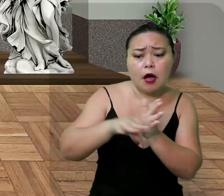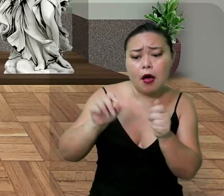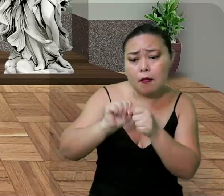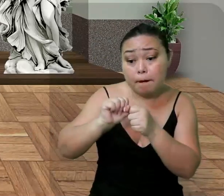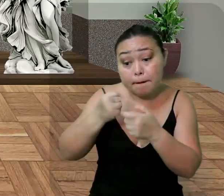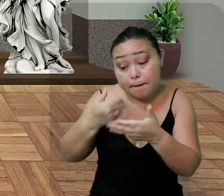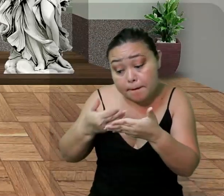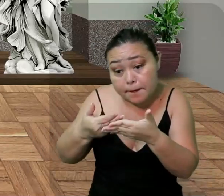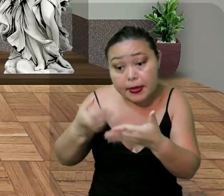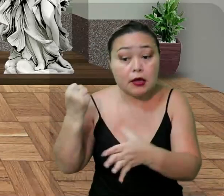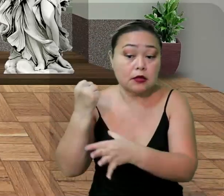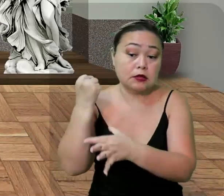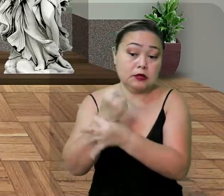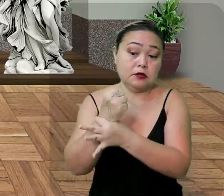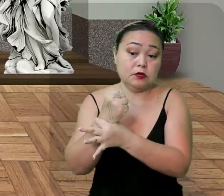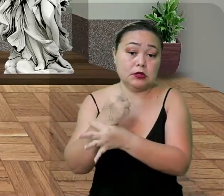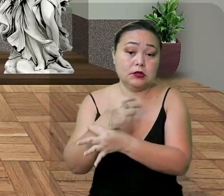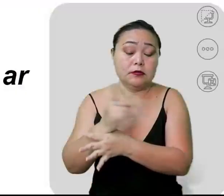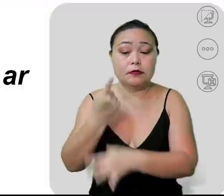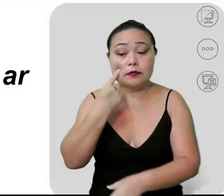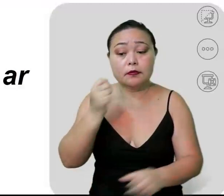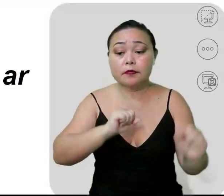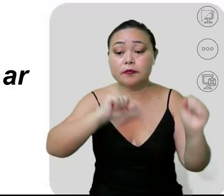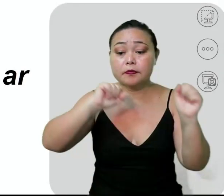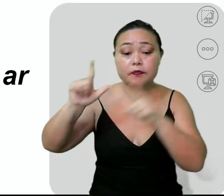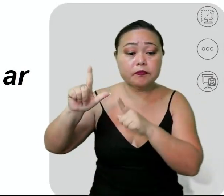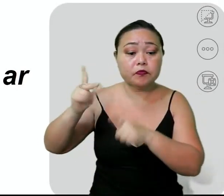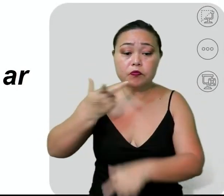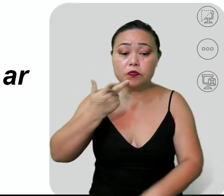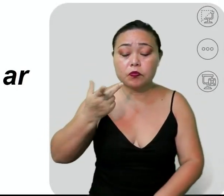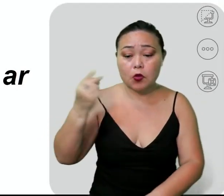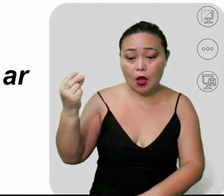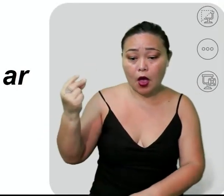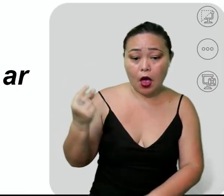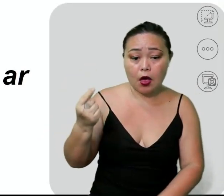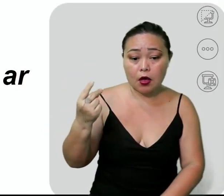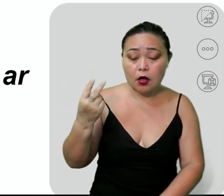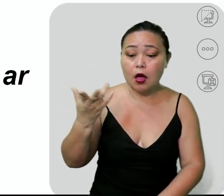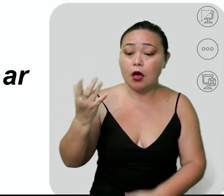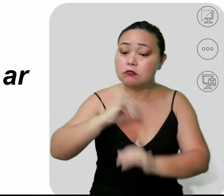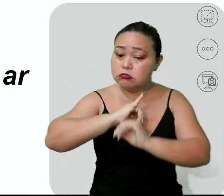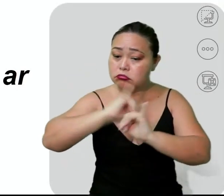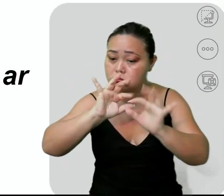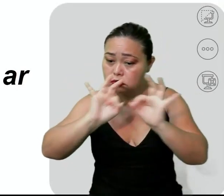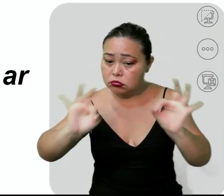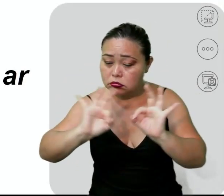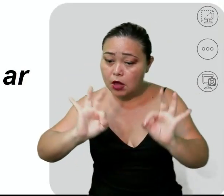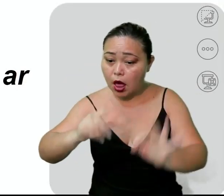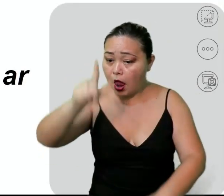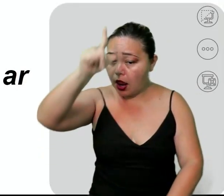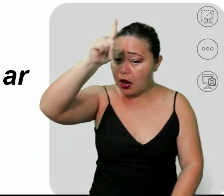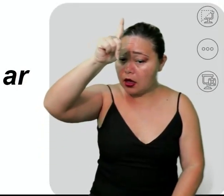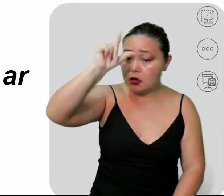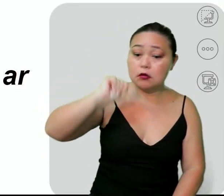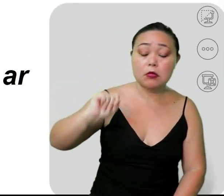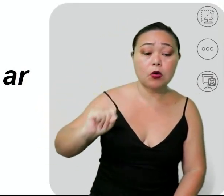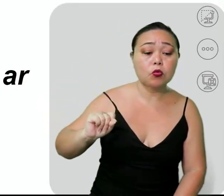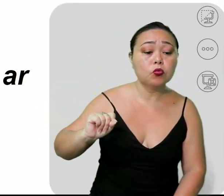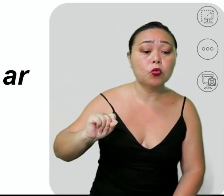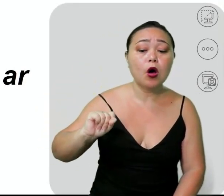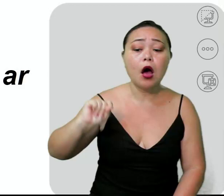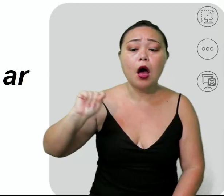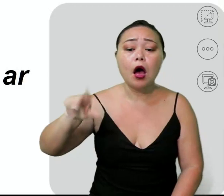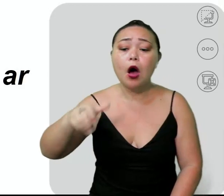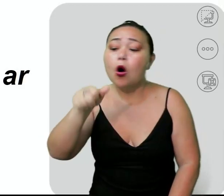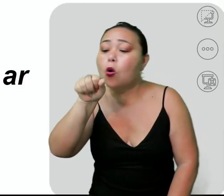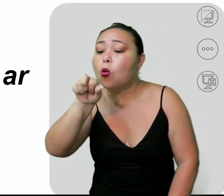dessa segurança, tá bom? Olha lá, diz um antigo ditado alemão que ele diz o seguinte: